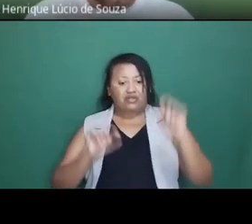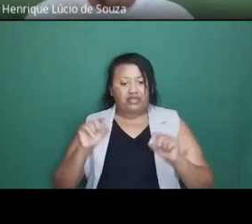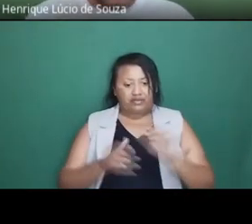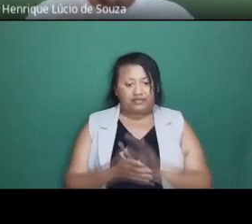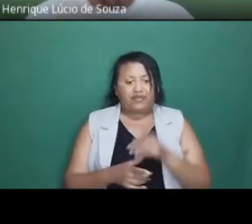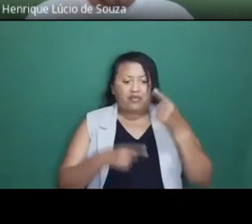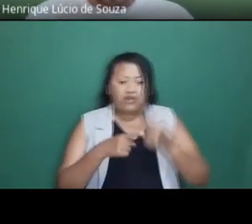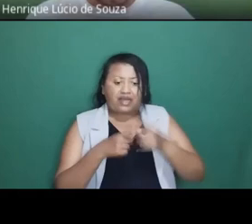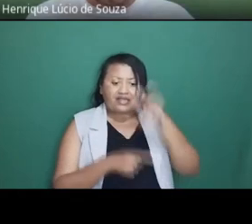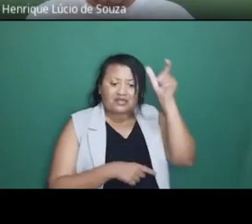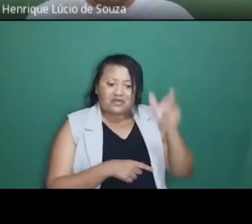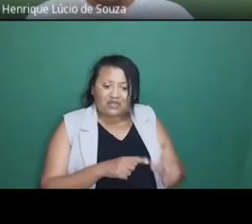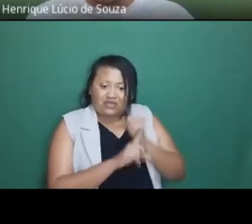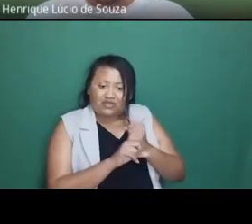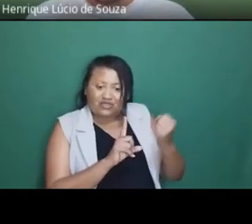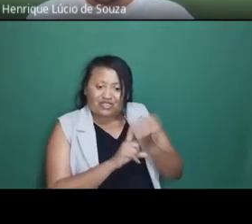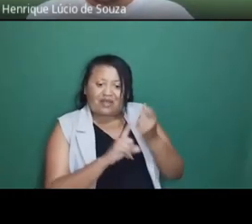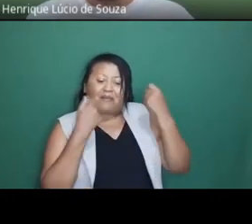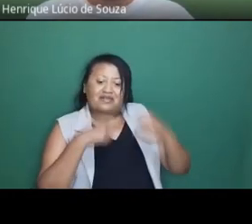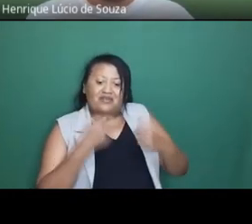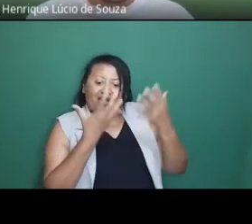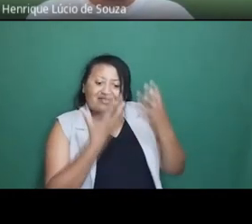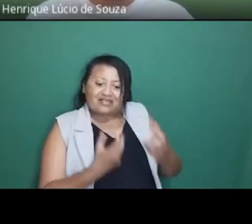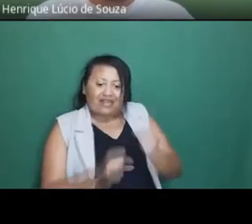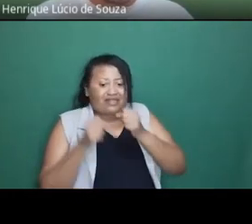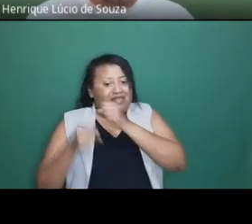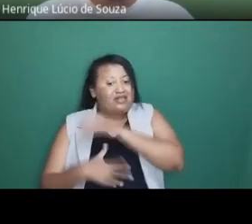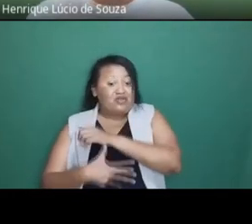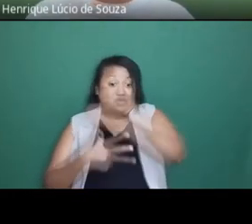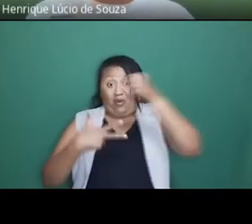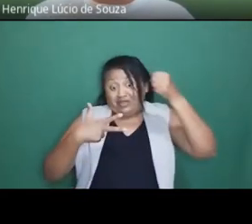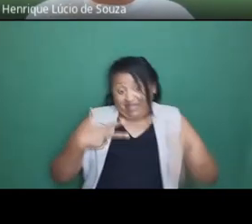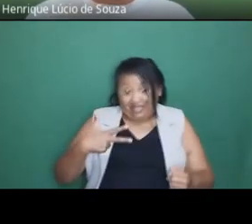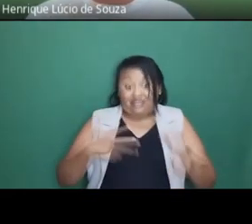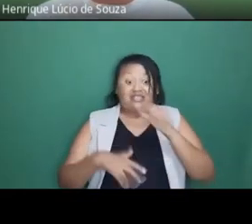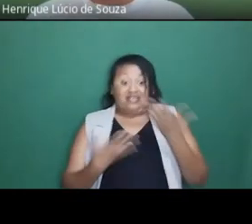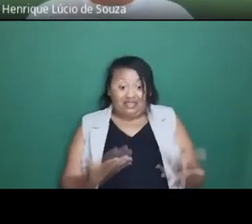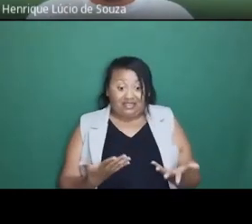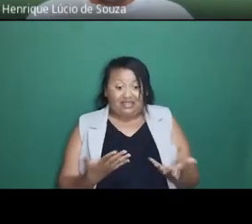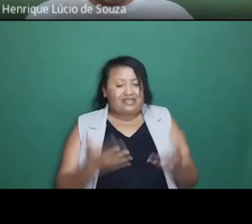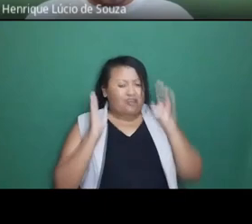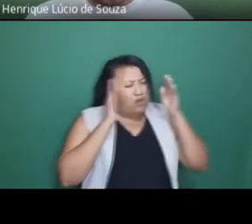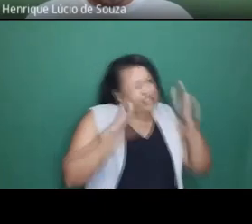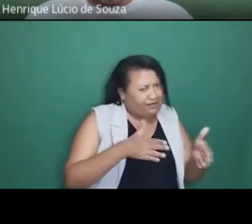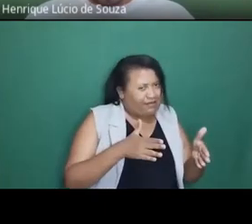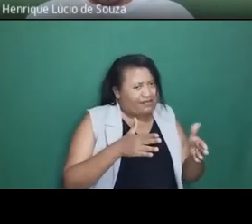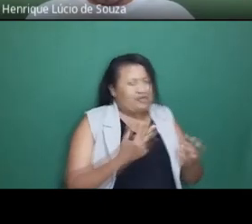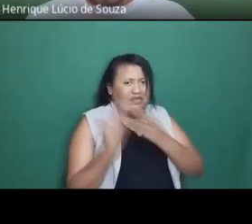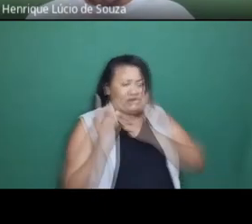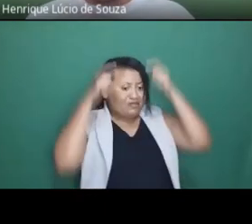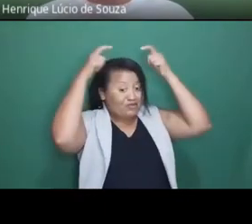por que as pessoas de uma sociedade deveriam permitir que os poderes do estado se concentrasse nas mãos do Rei